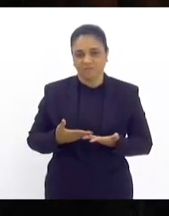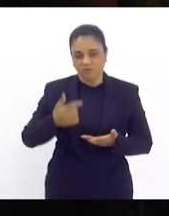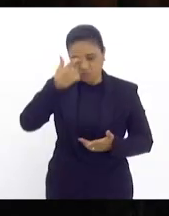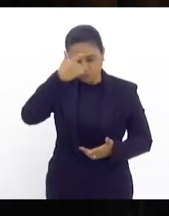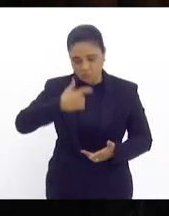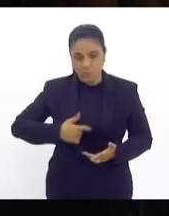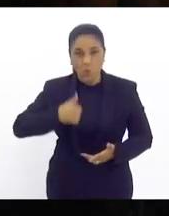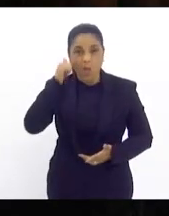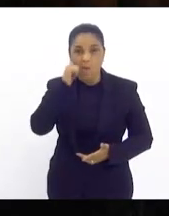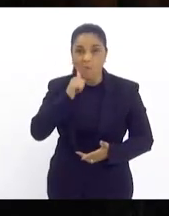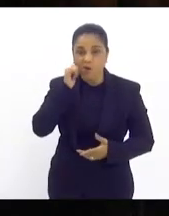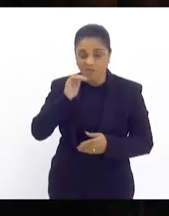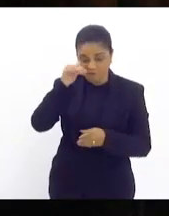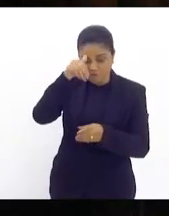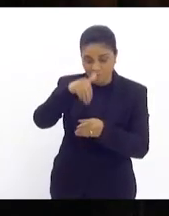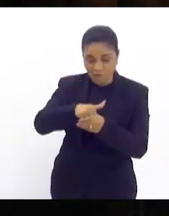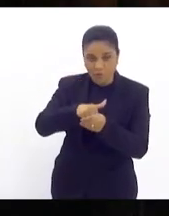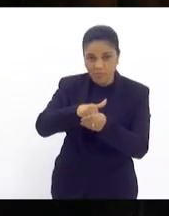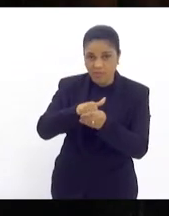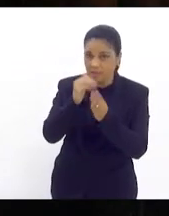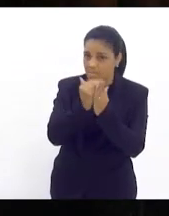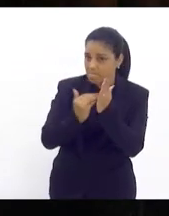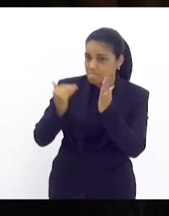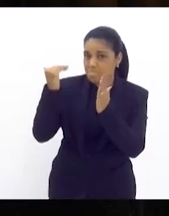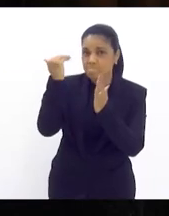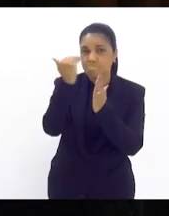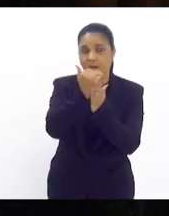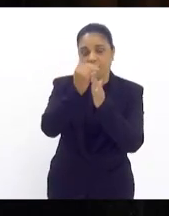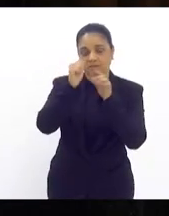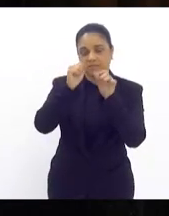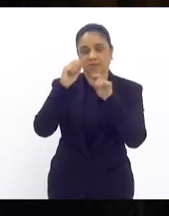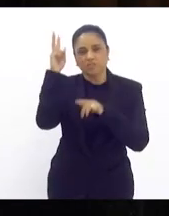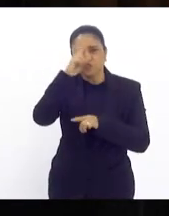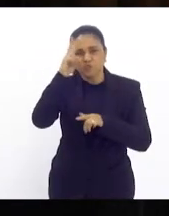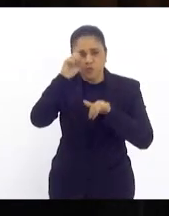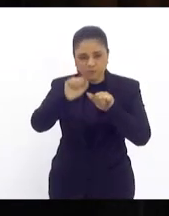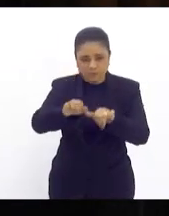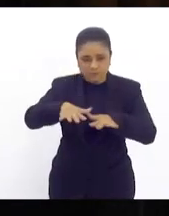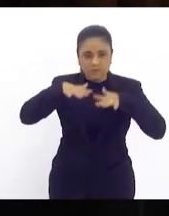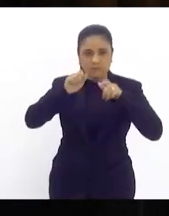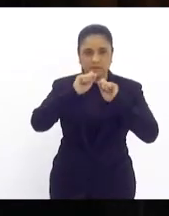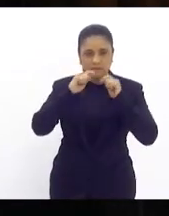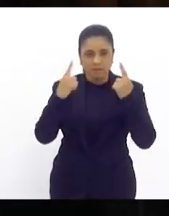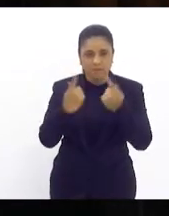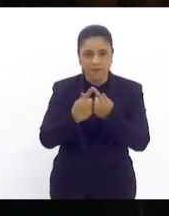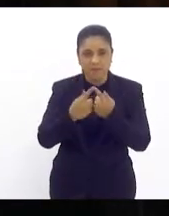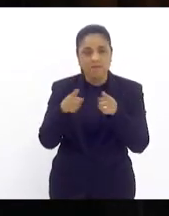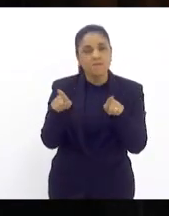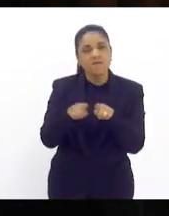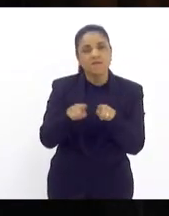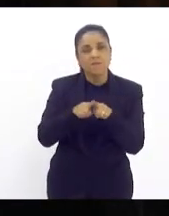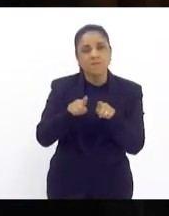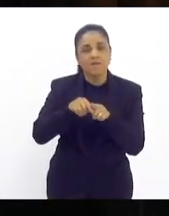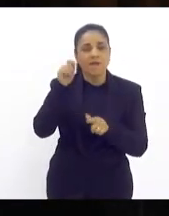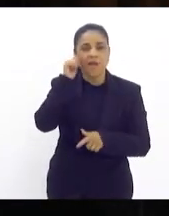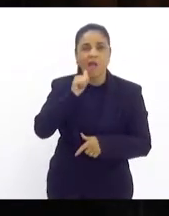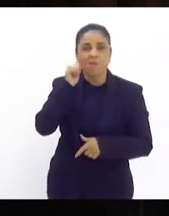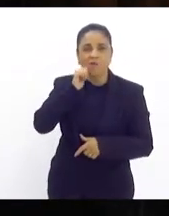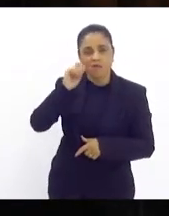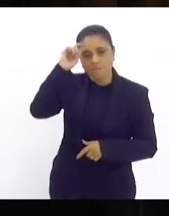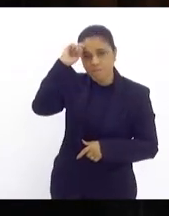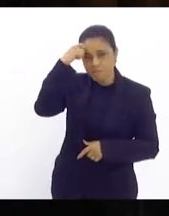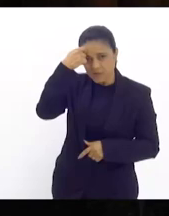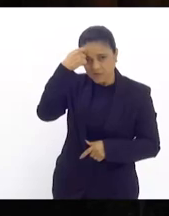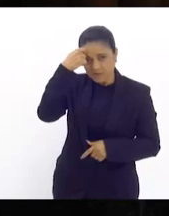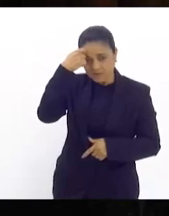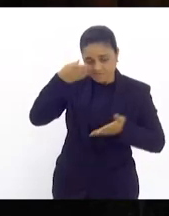mulher mais votada da história da Assembleia Legislativa mas a mulher mulher preta cria da Favela